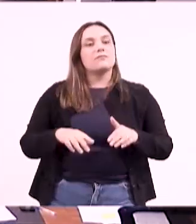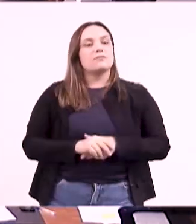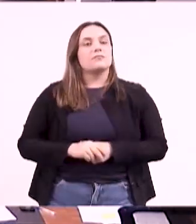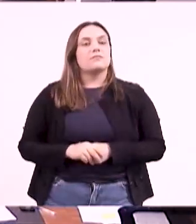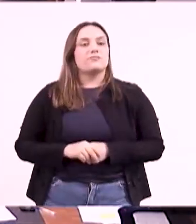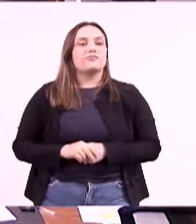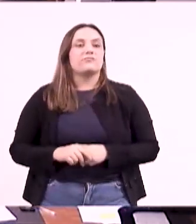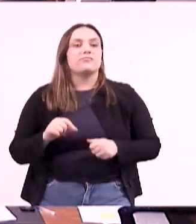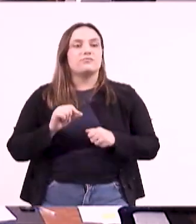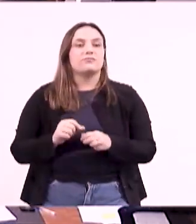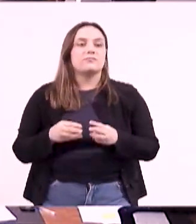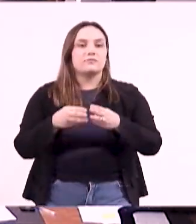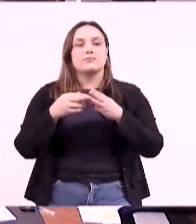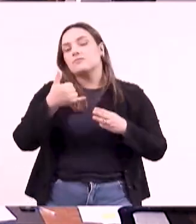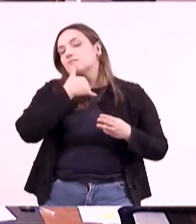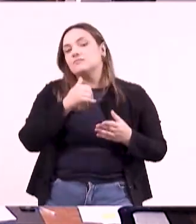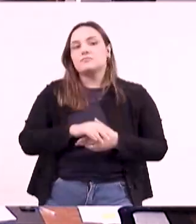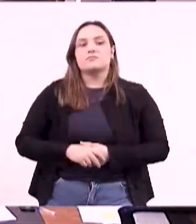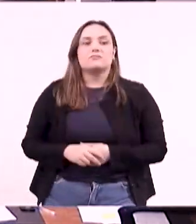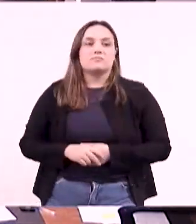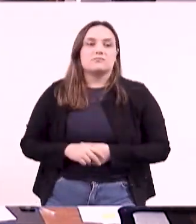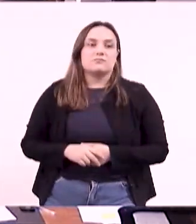gente fazer a moção de pesar